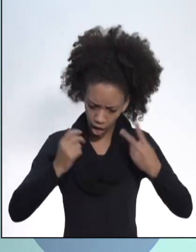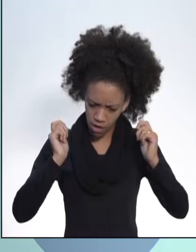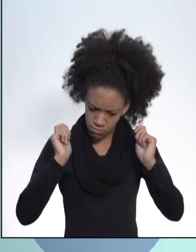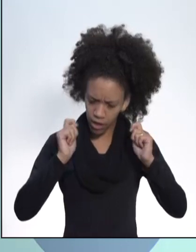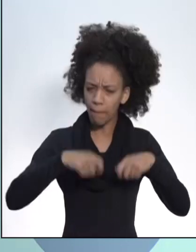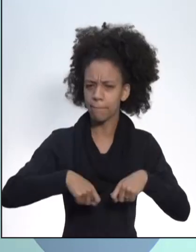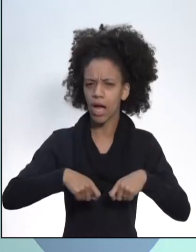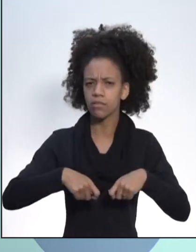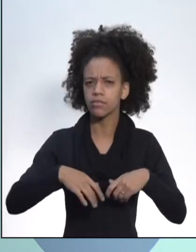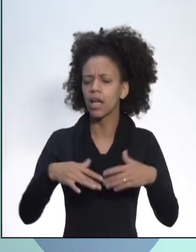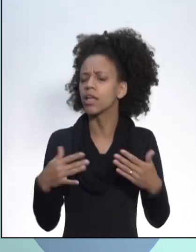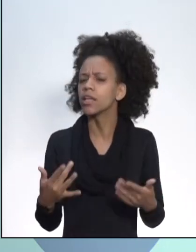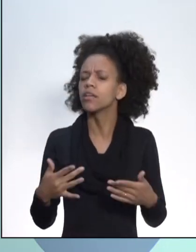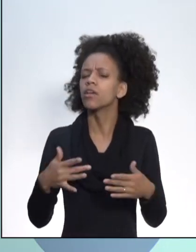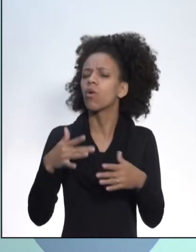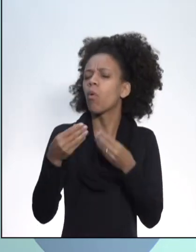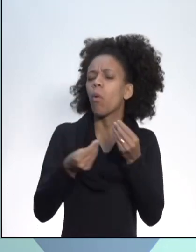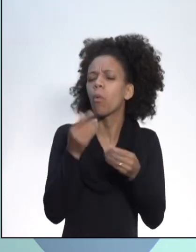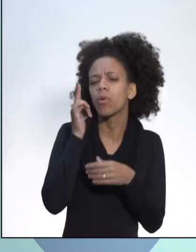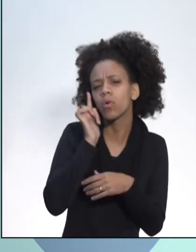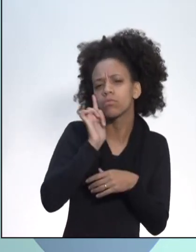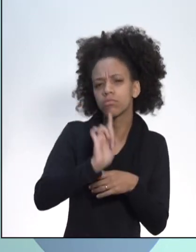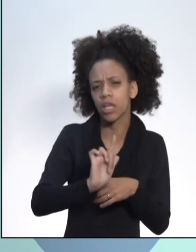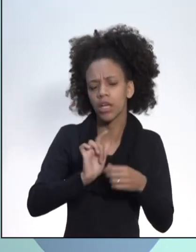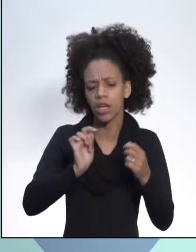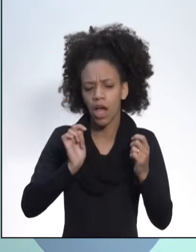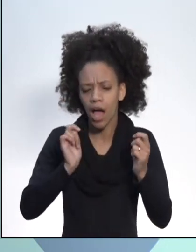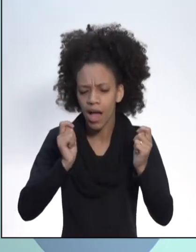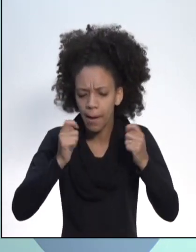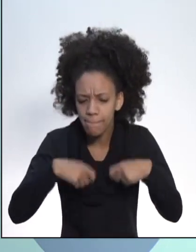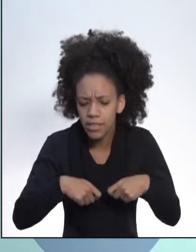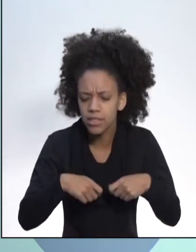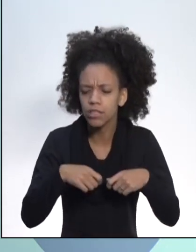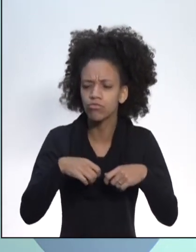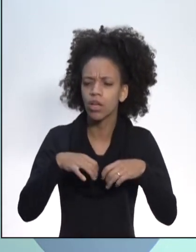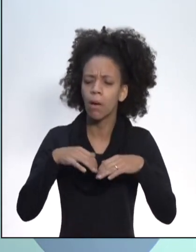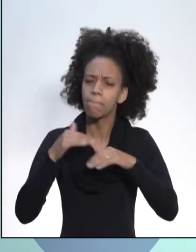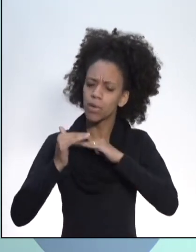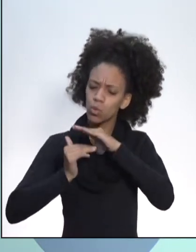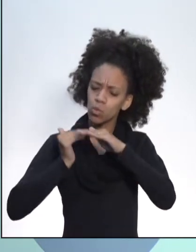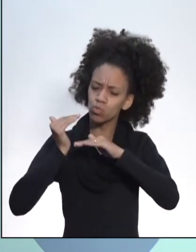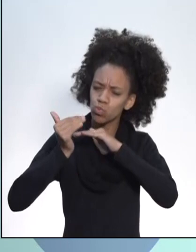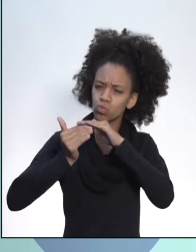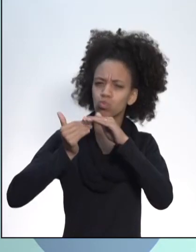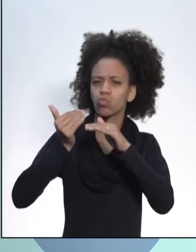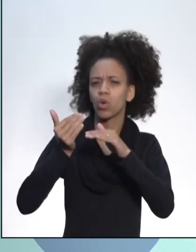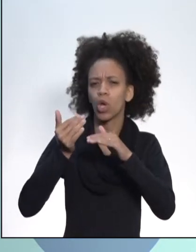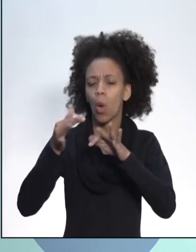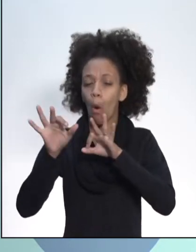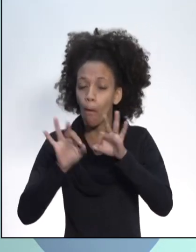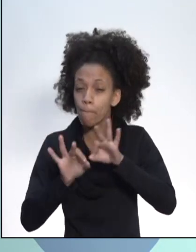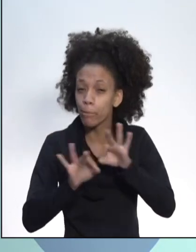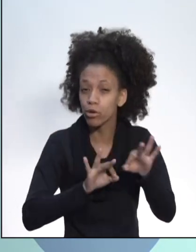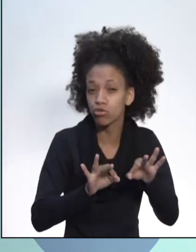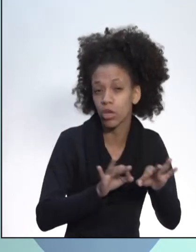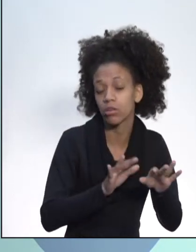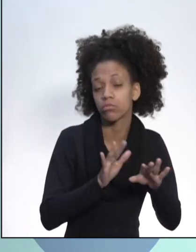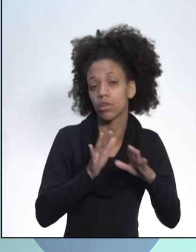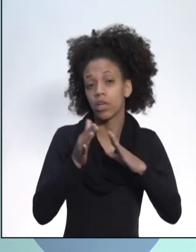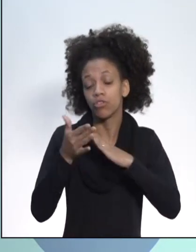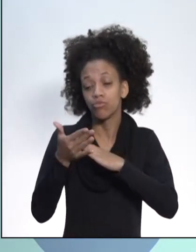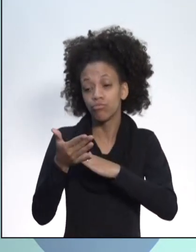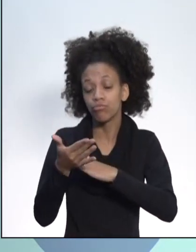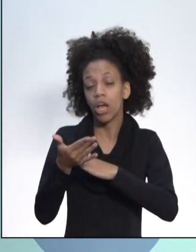vocês conseguem colocar essas competências para construir um plano para auxiliar no projeto de vida